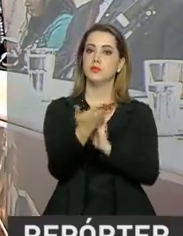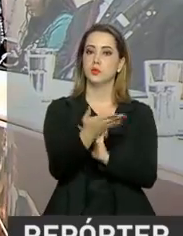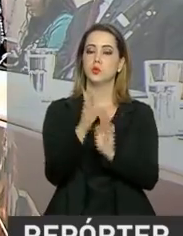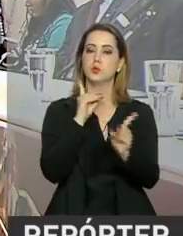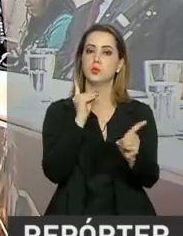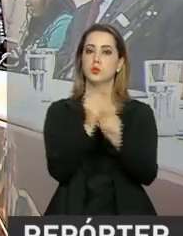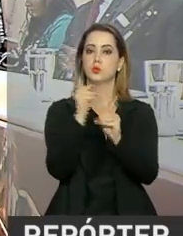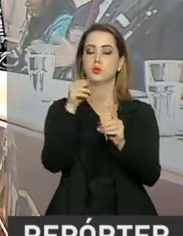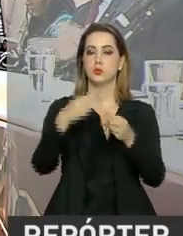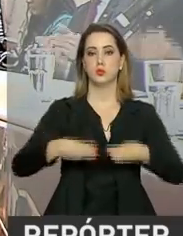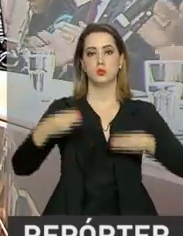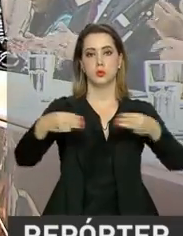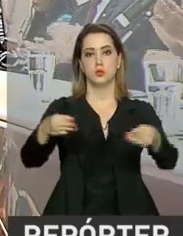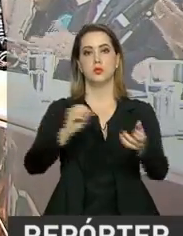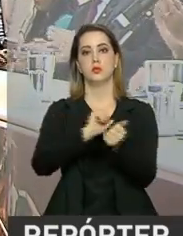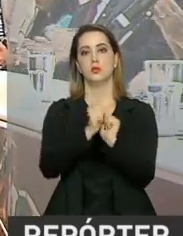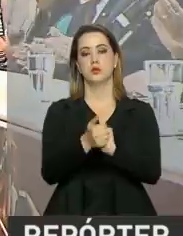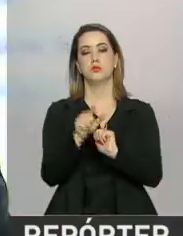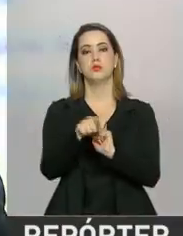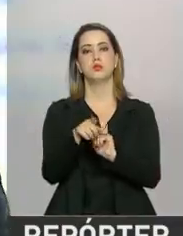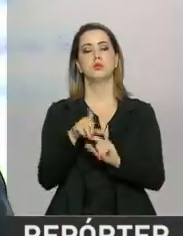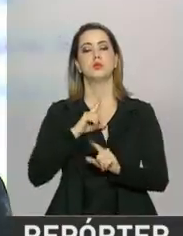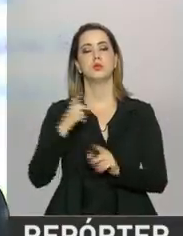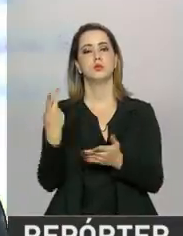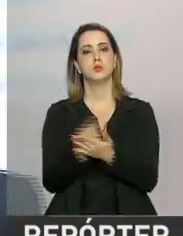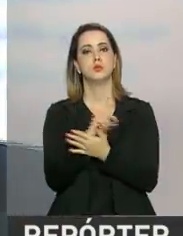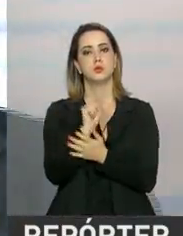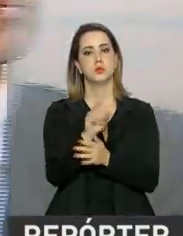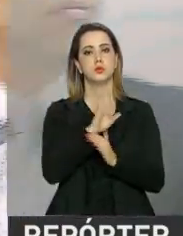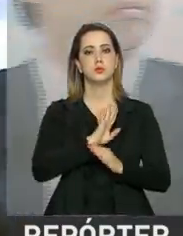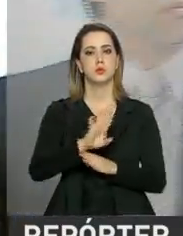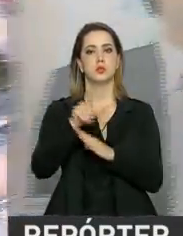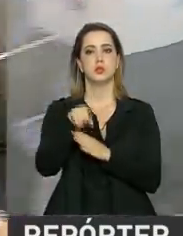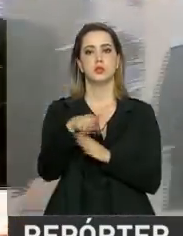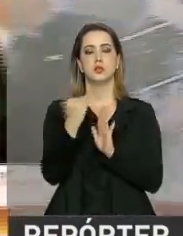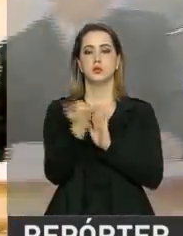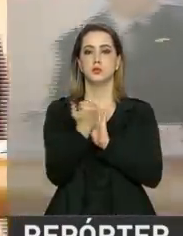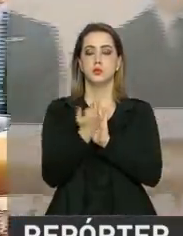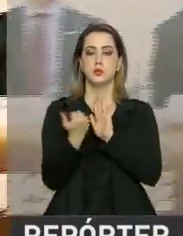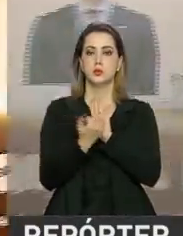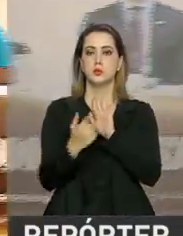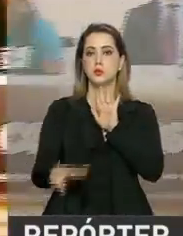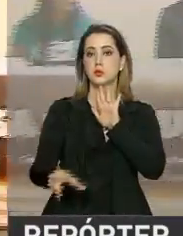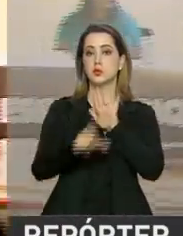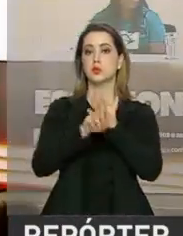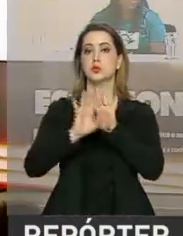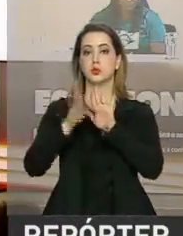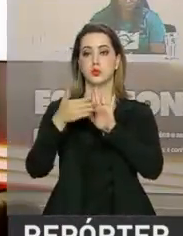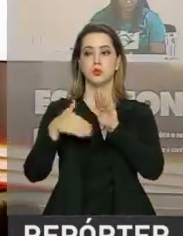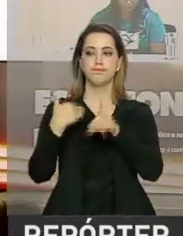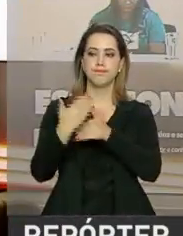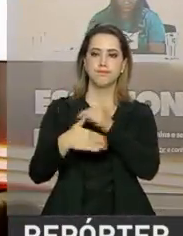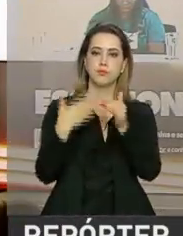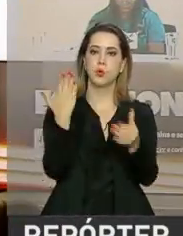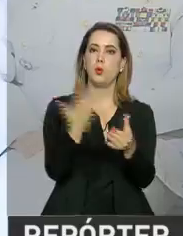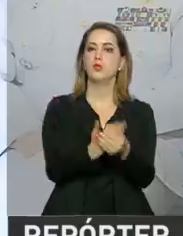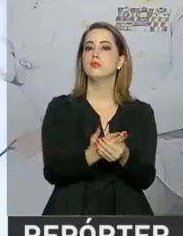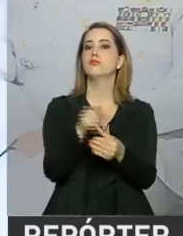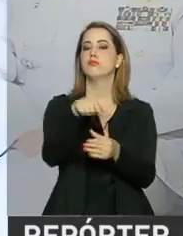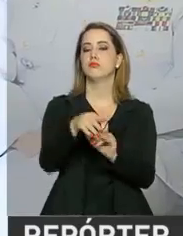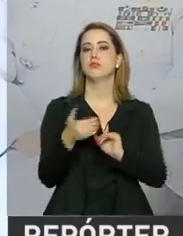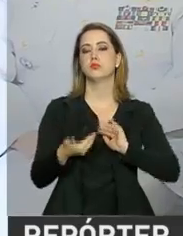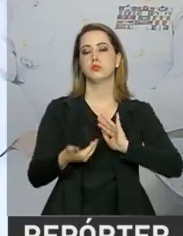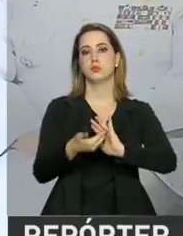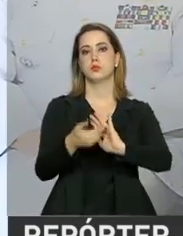encontro no ministério do esporte serviu para manifestar apoio ao projeto de lei que já tramita na câmara dos deputados e